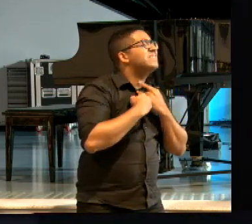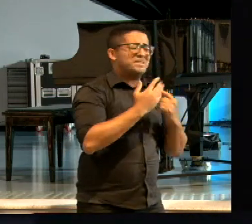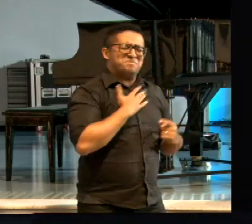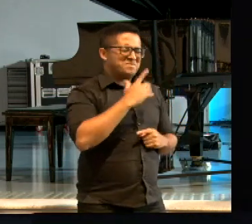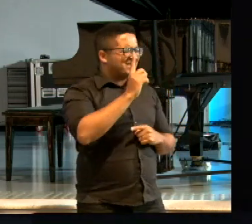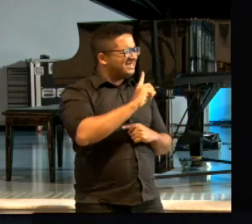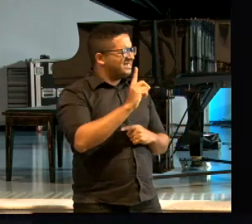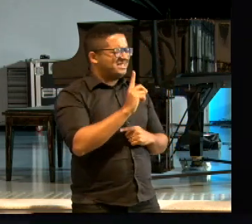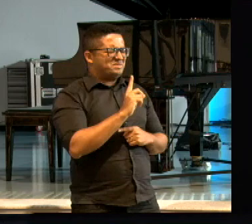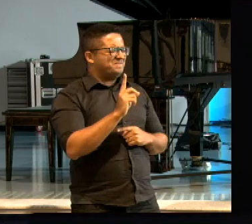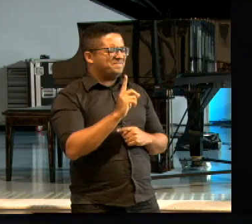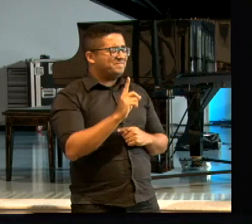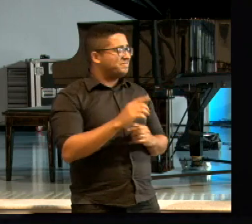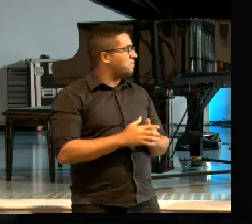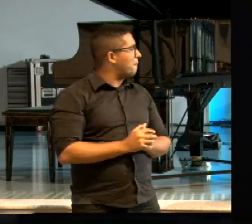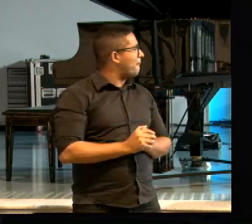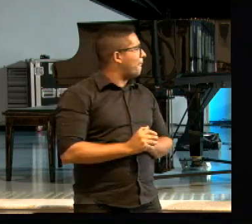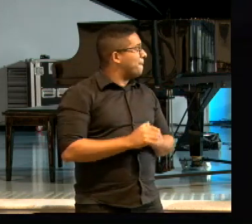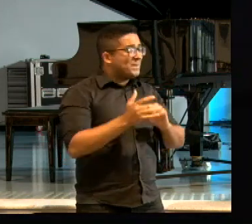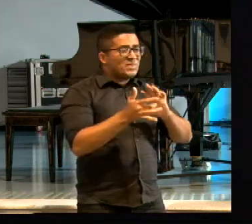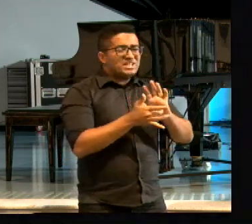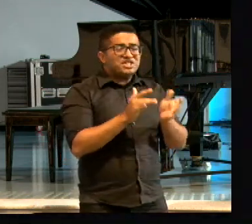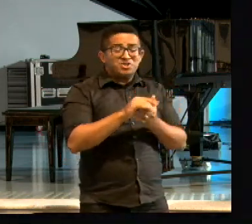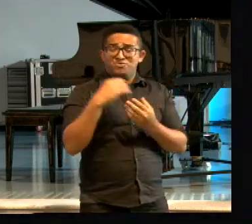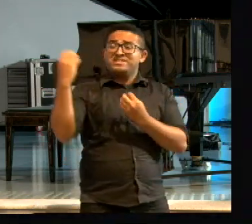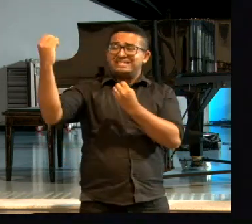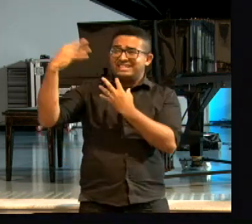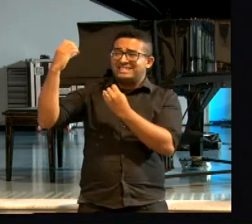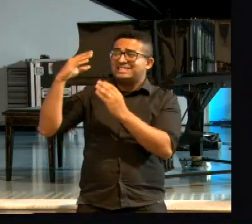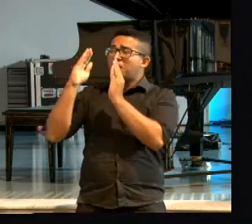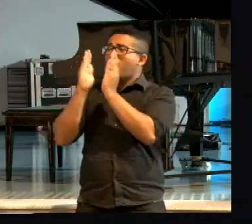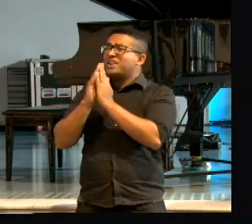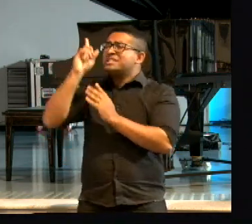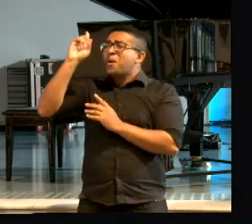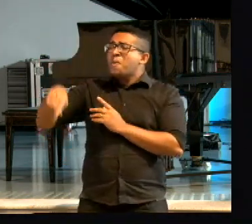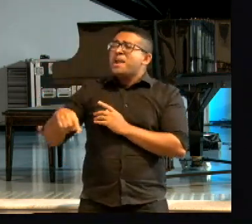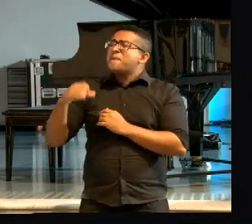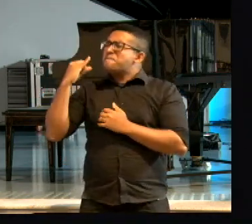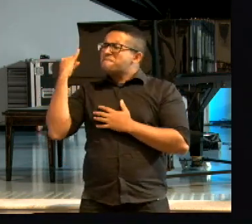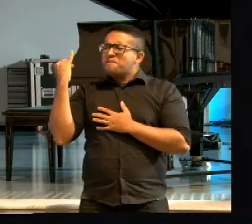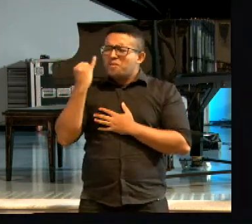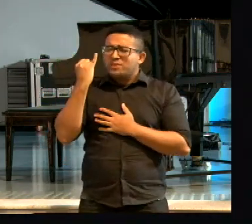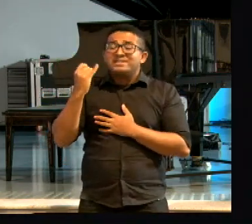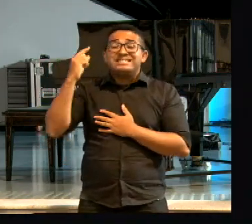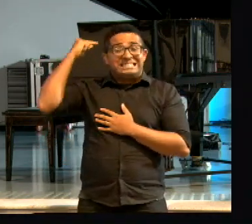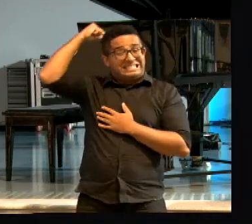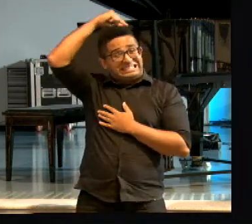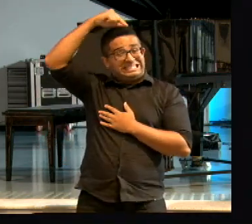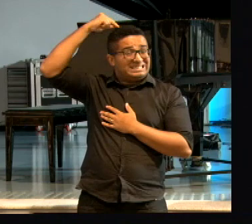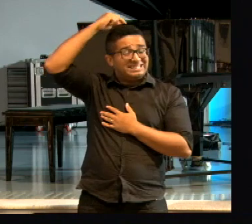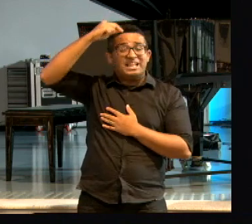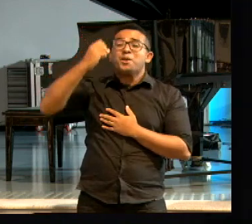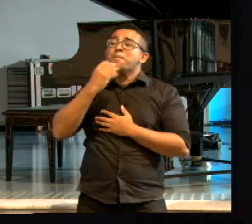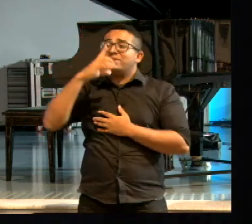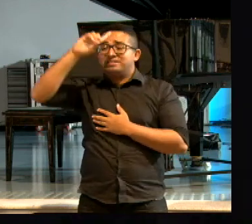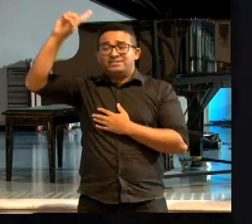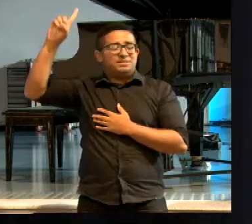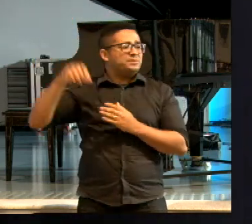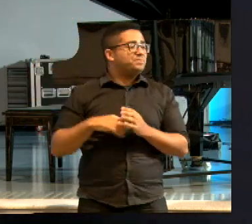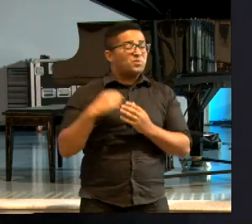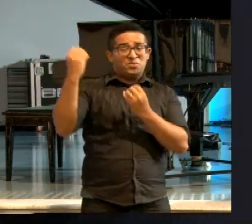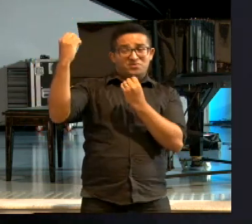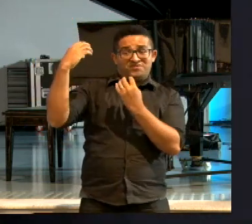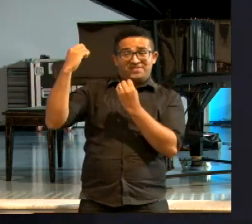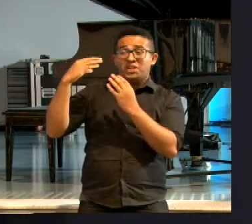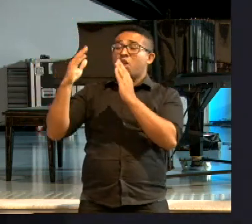sua vontade. Jesus nos ensina que a oração é parte de um ambiente de rendição à vontade de Deus. E nos ensinou, no modelo